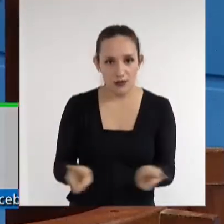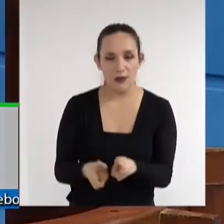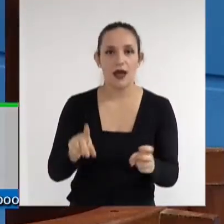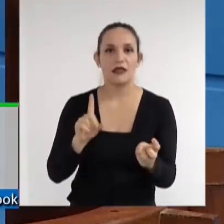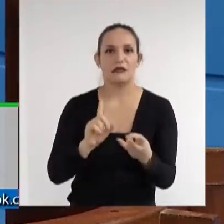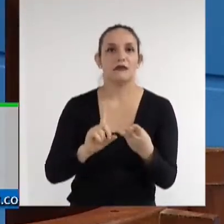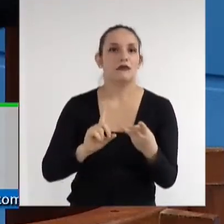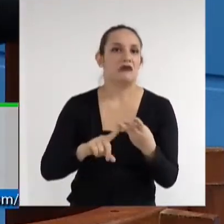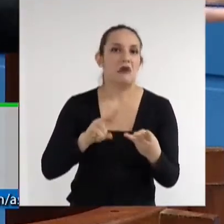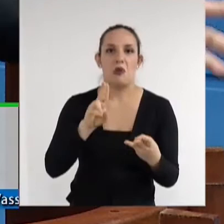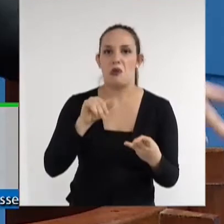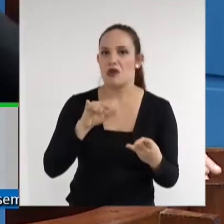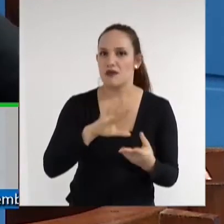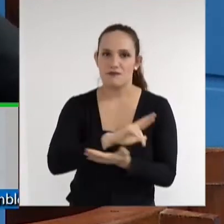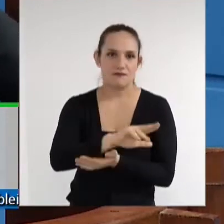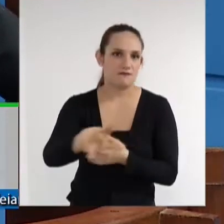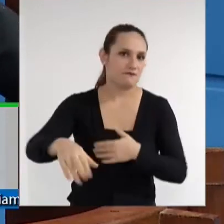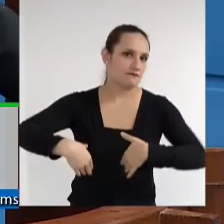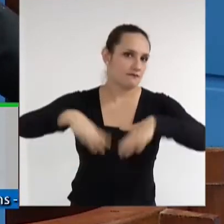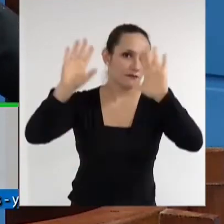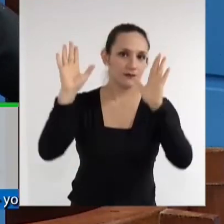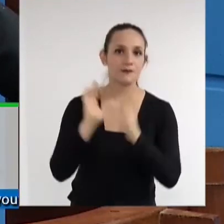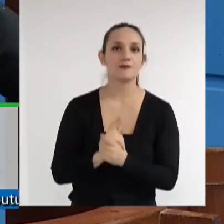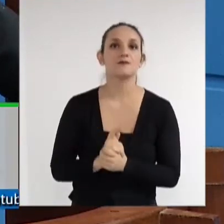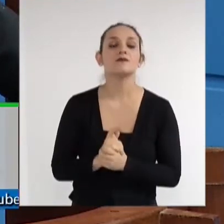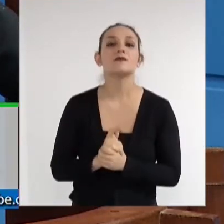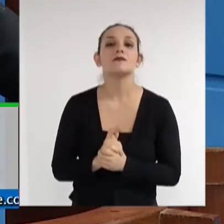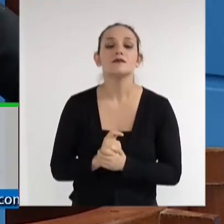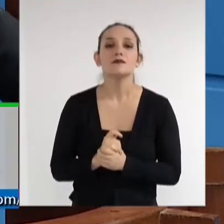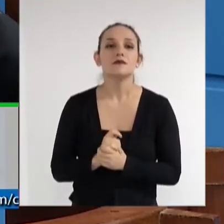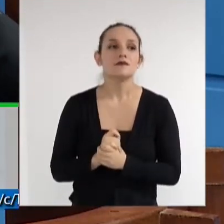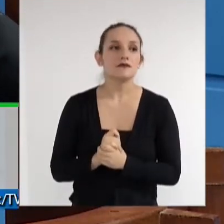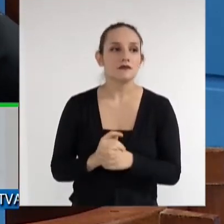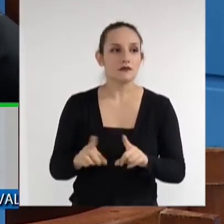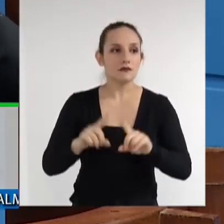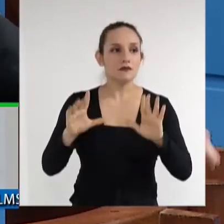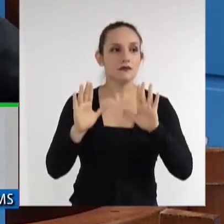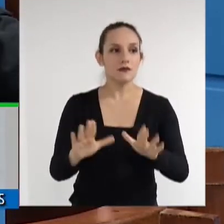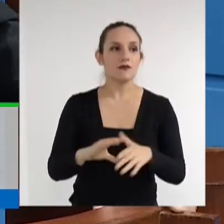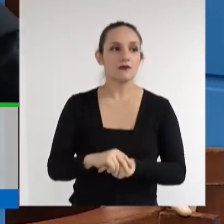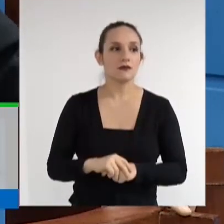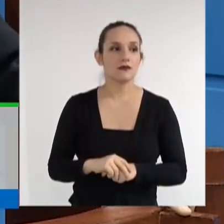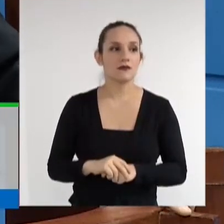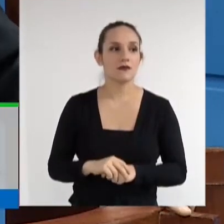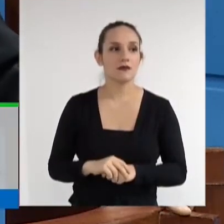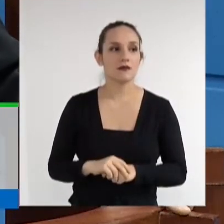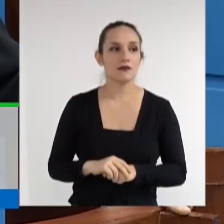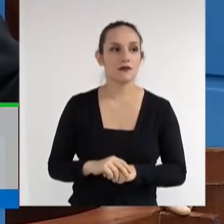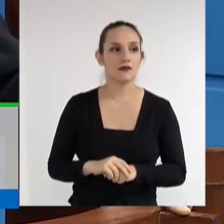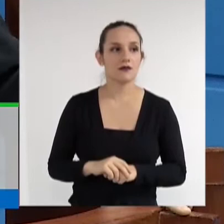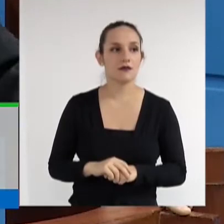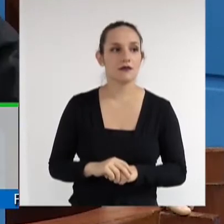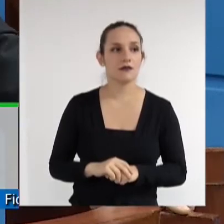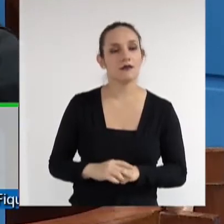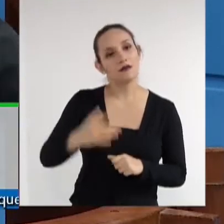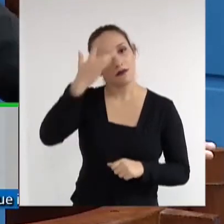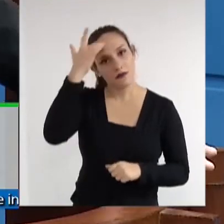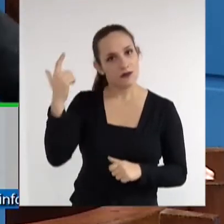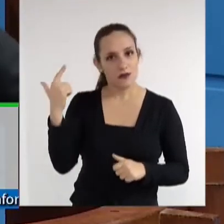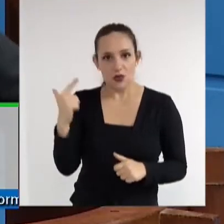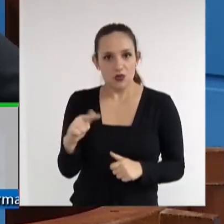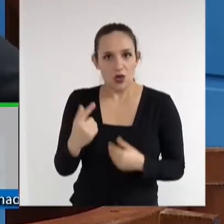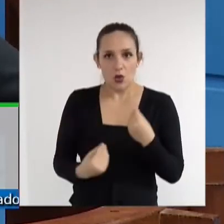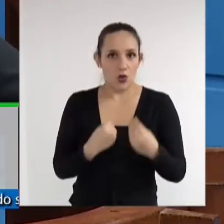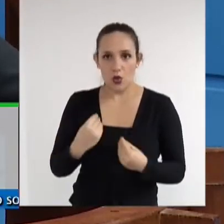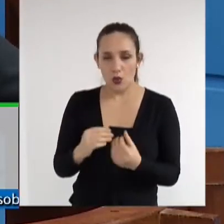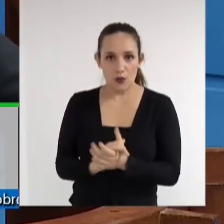quê, e assim vai. Agora, o pobre que não tem condições de pagar um plano de